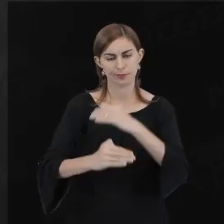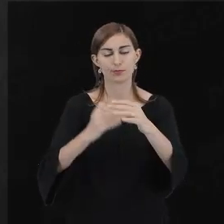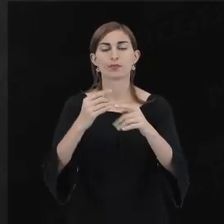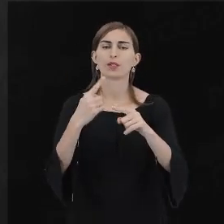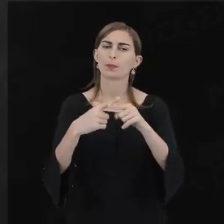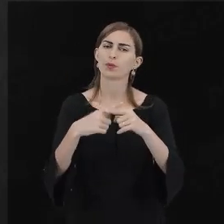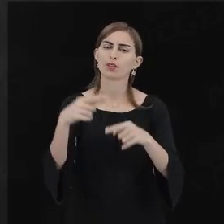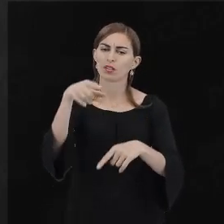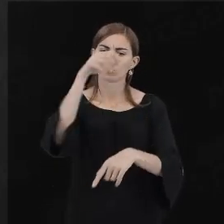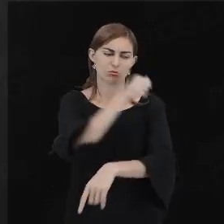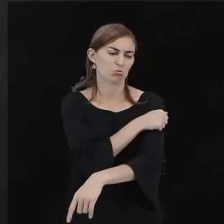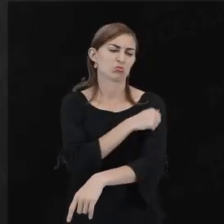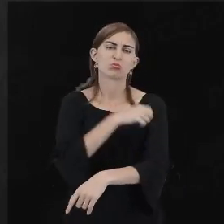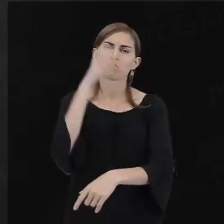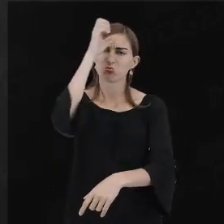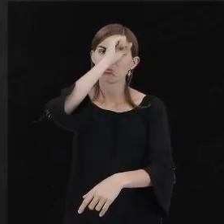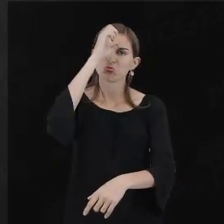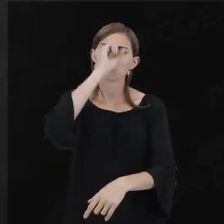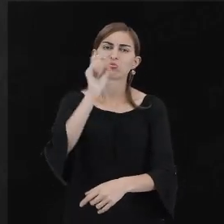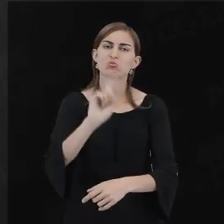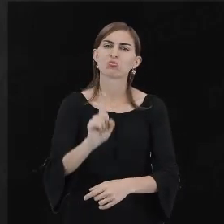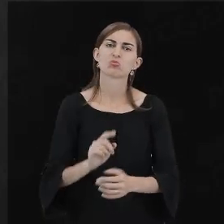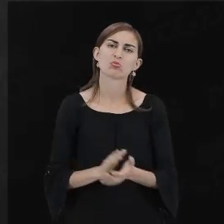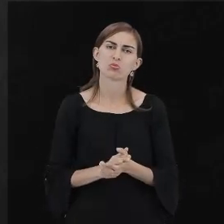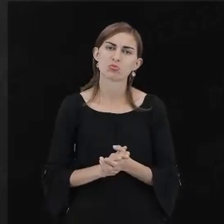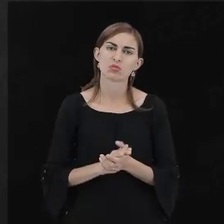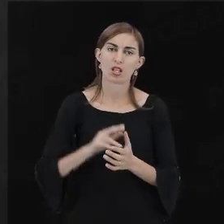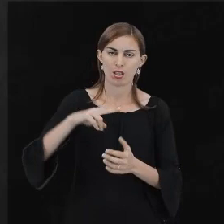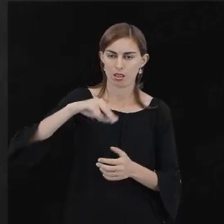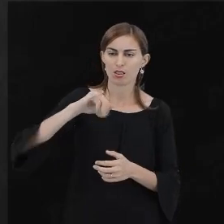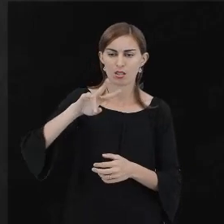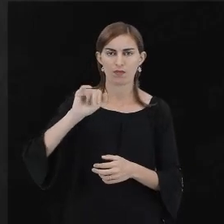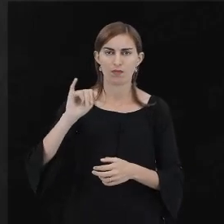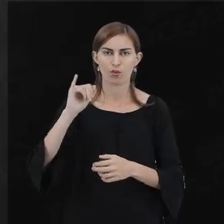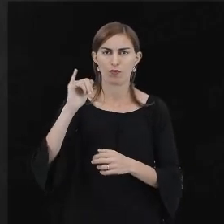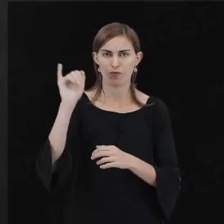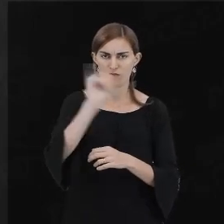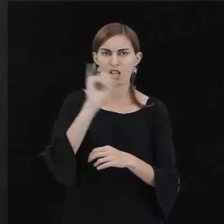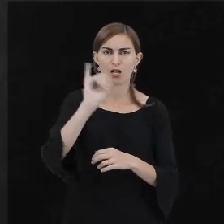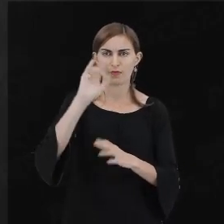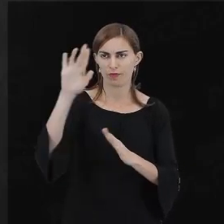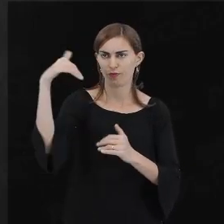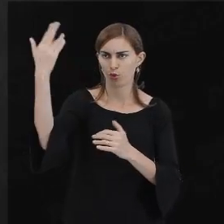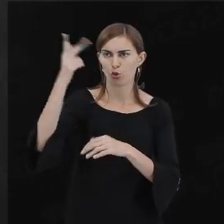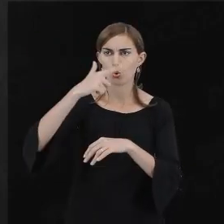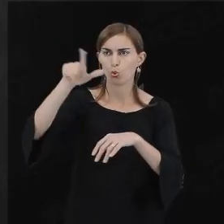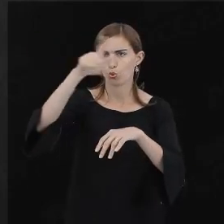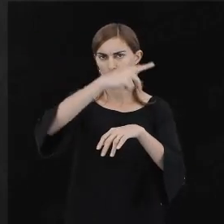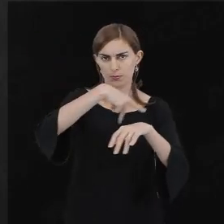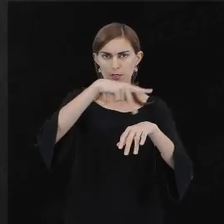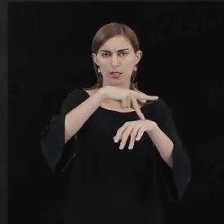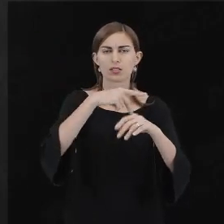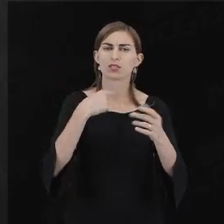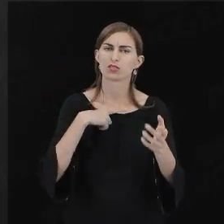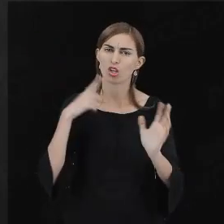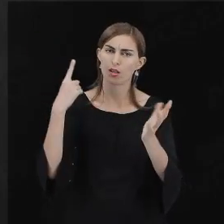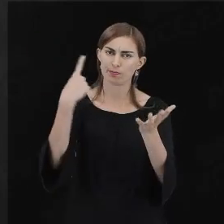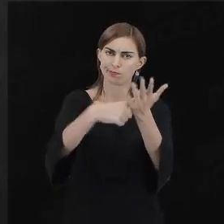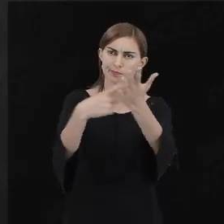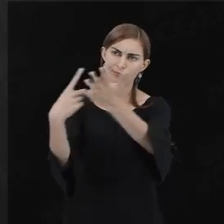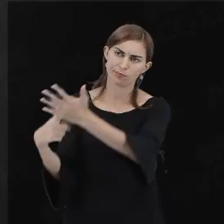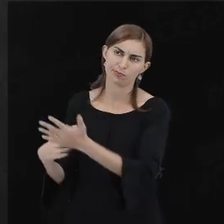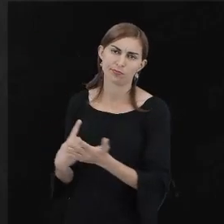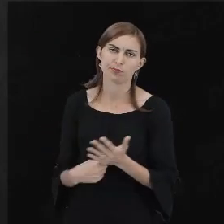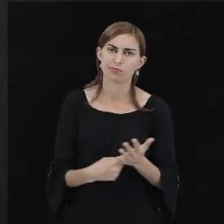os alunos não aprendem, né? Ao nível internacional, a gente teve vários acordos e o Brasil participou desses acordos de